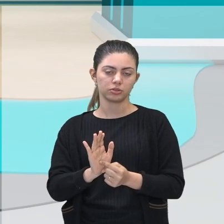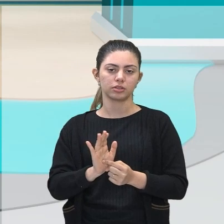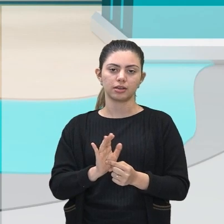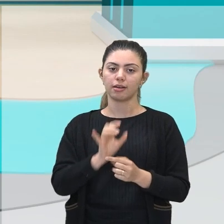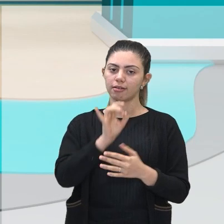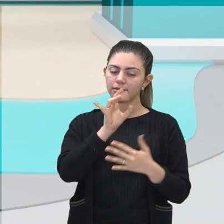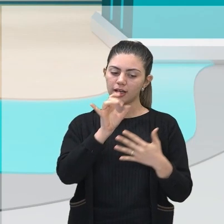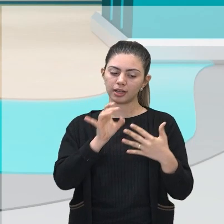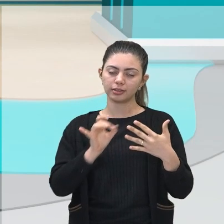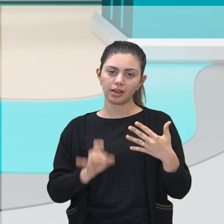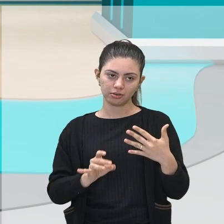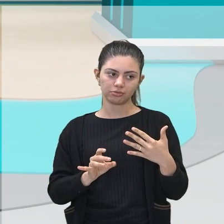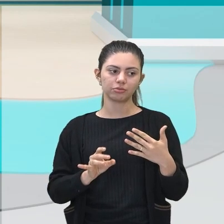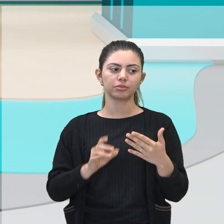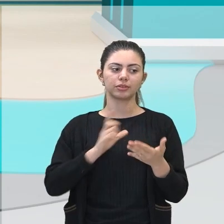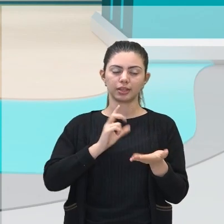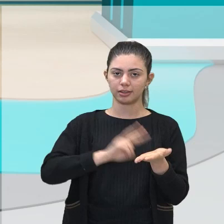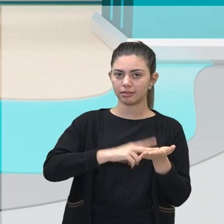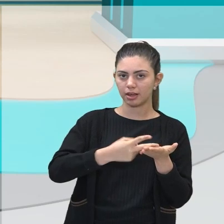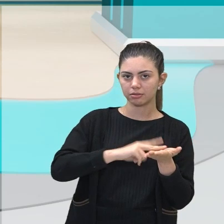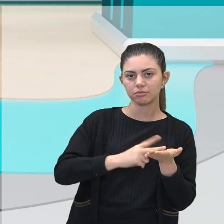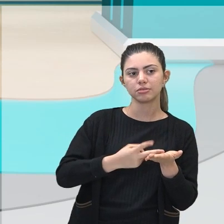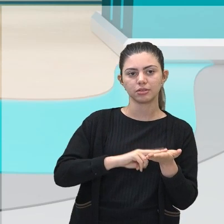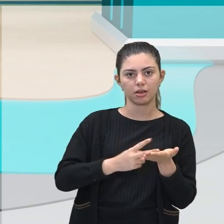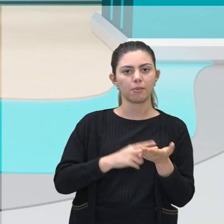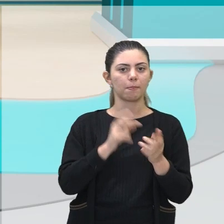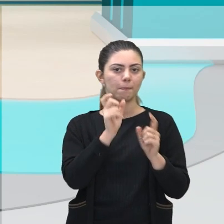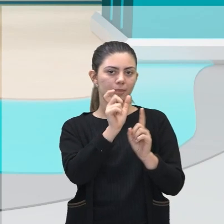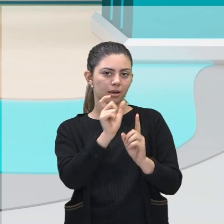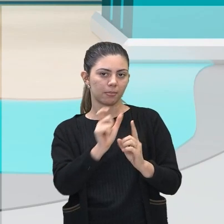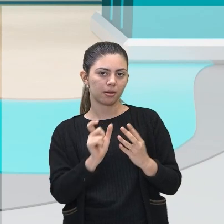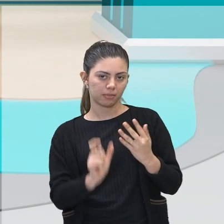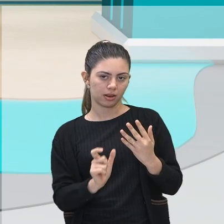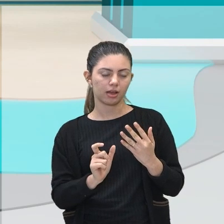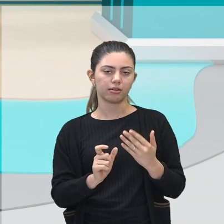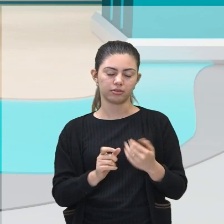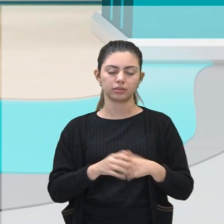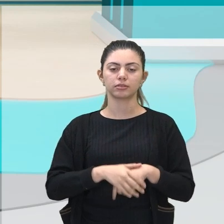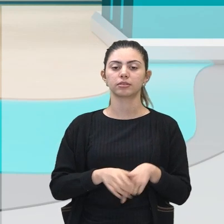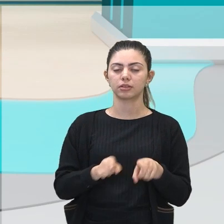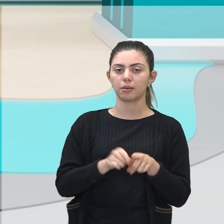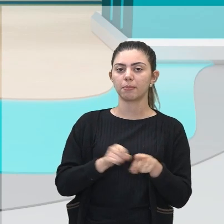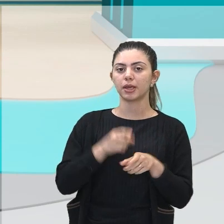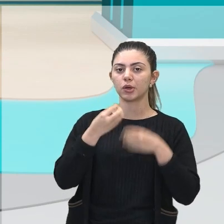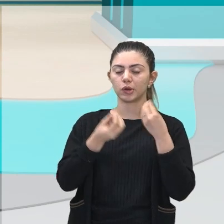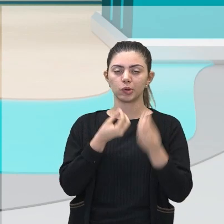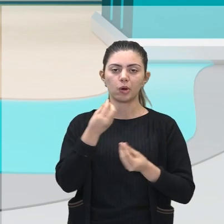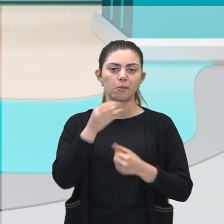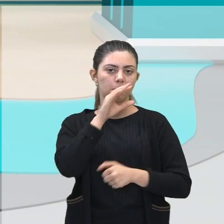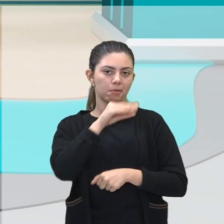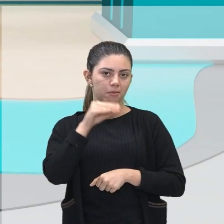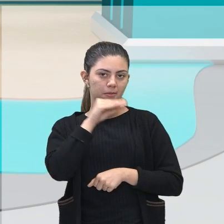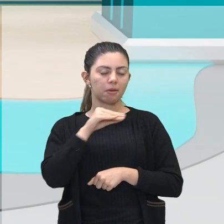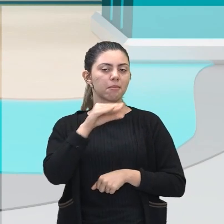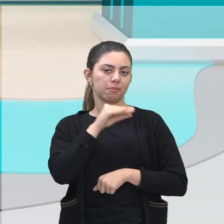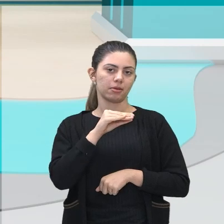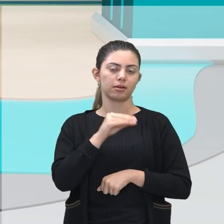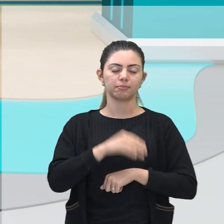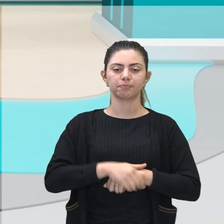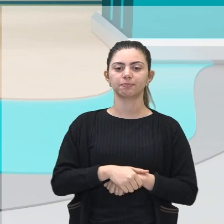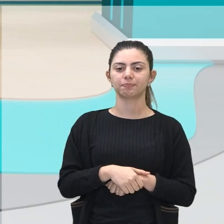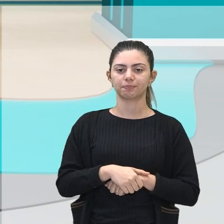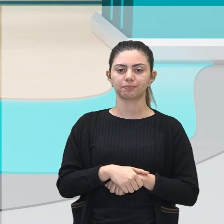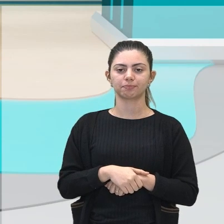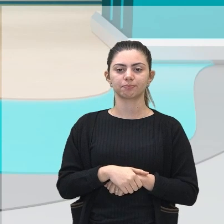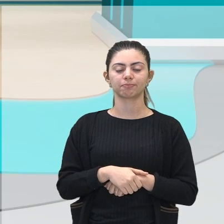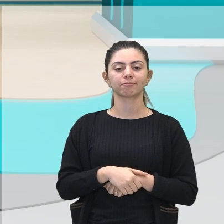cada uma delas, palavra por palavra, vamos dar ênfase na pronúncia, para que ninguém fique com dúvida.